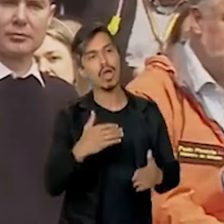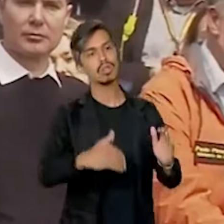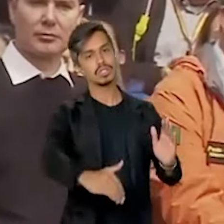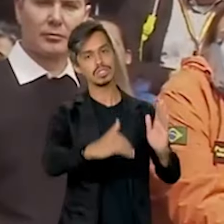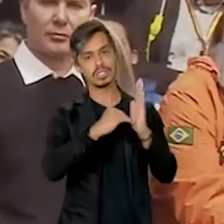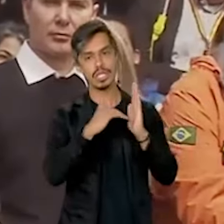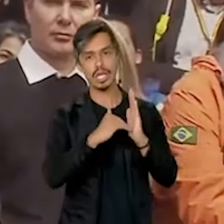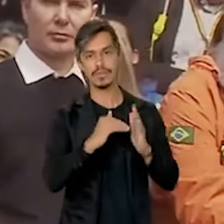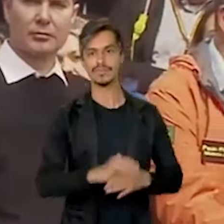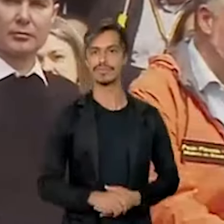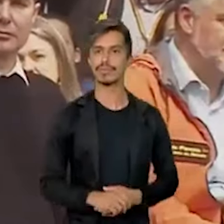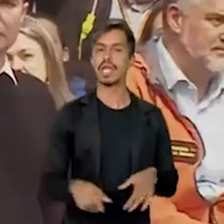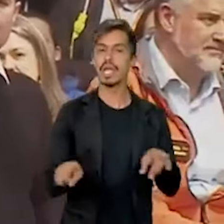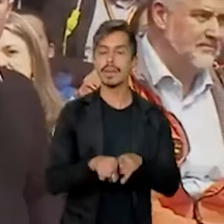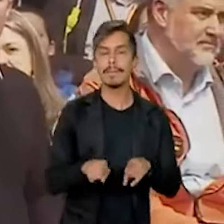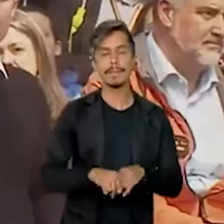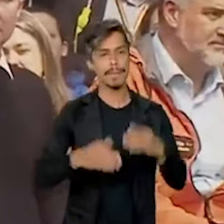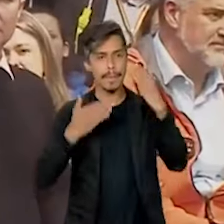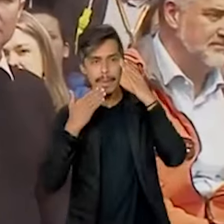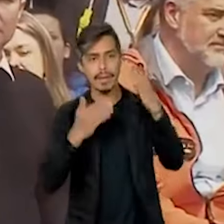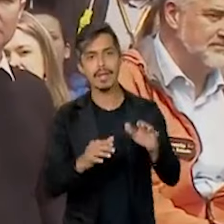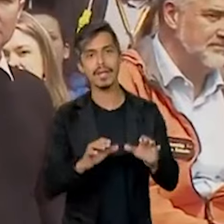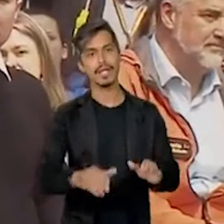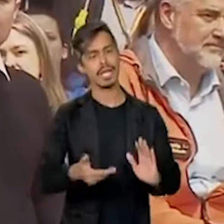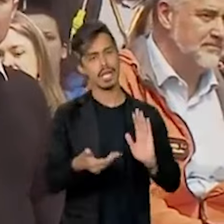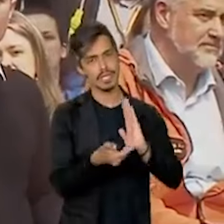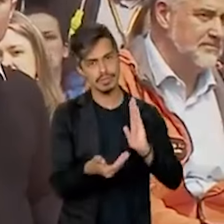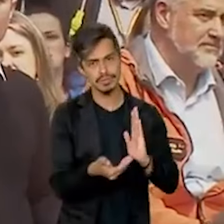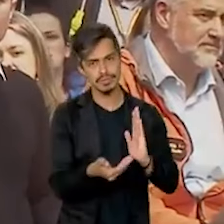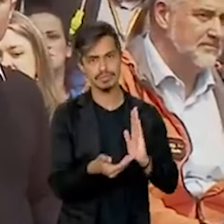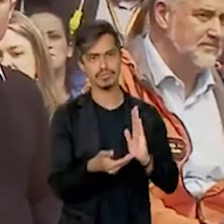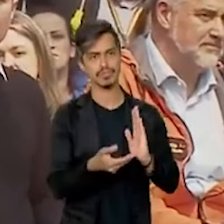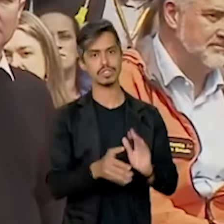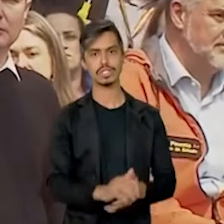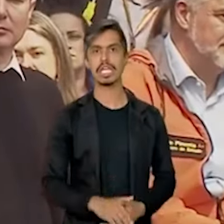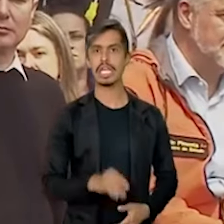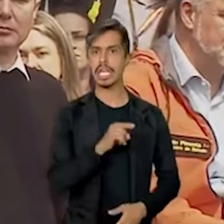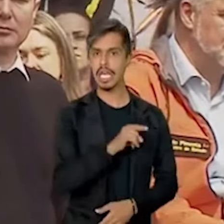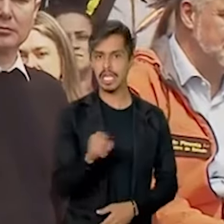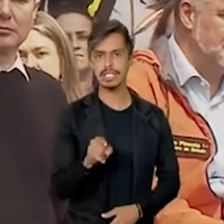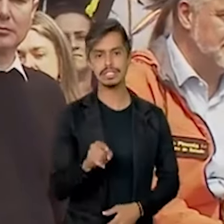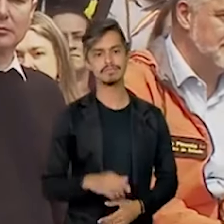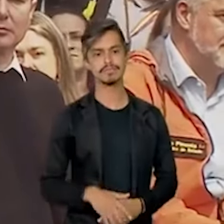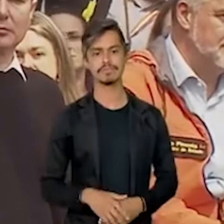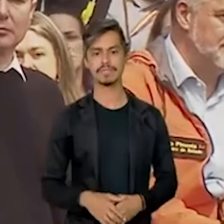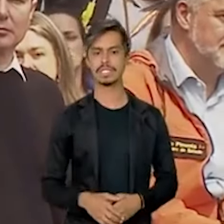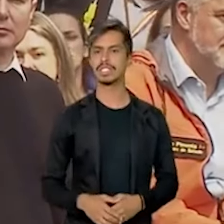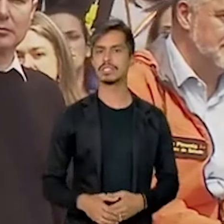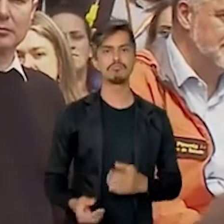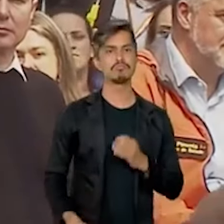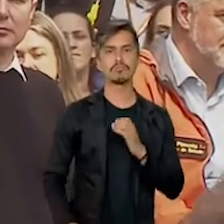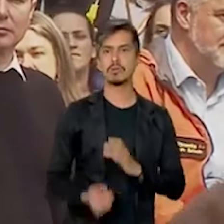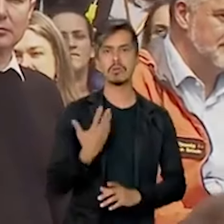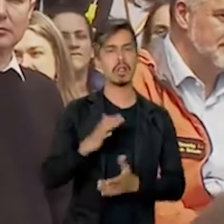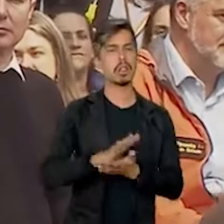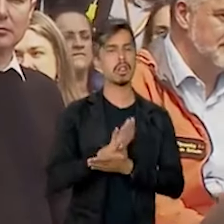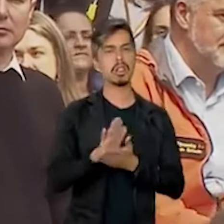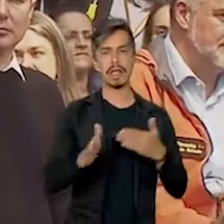República e quero agradecer a Câmara dos Deputados, que em nenhum momento criaram qualquer caso